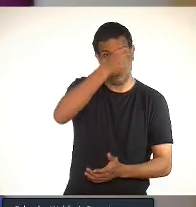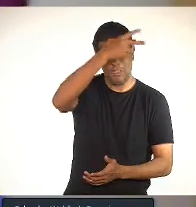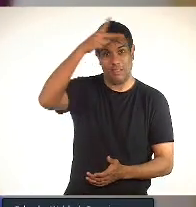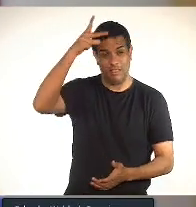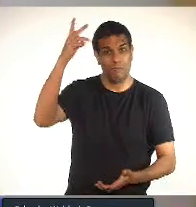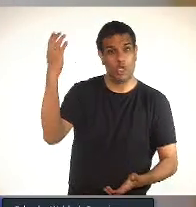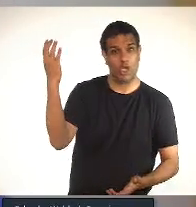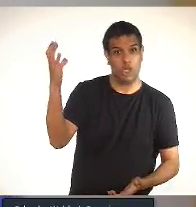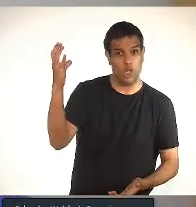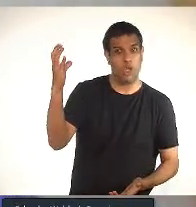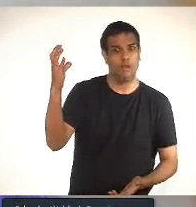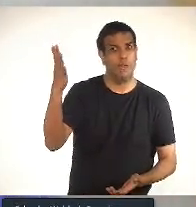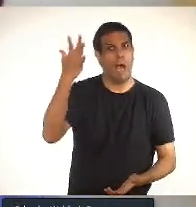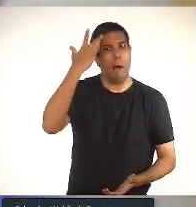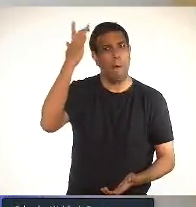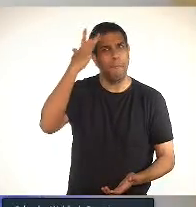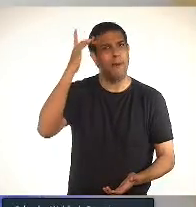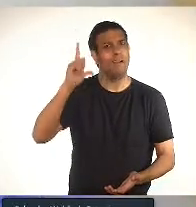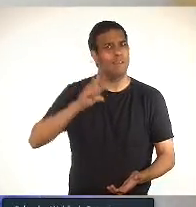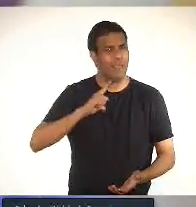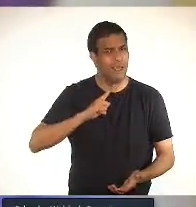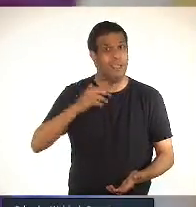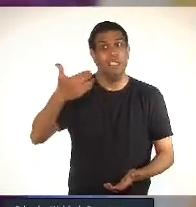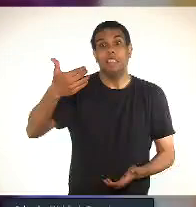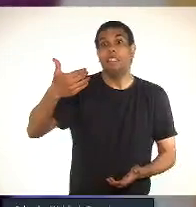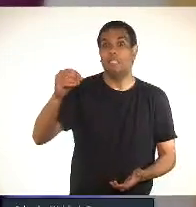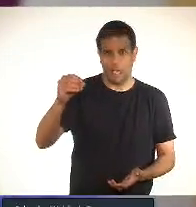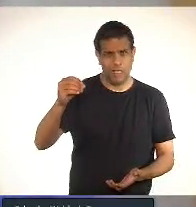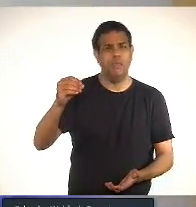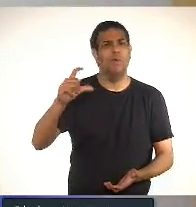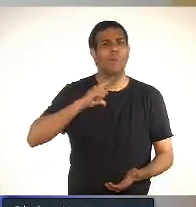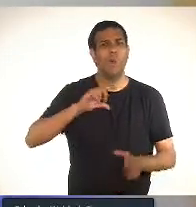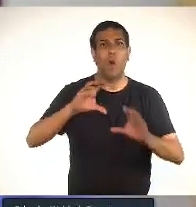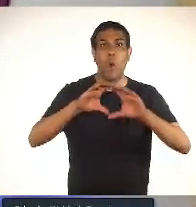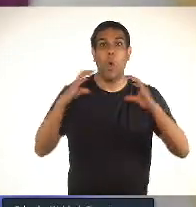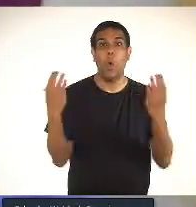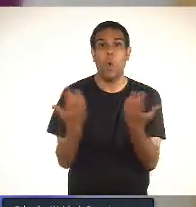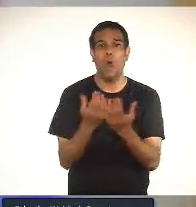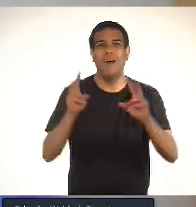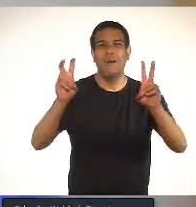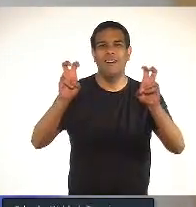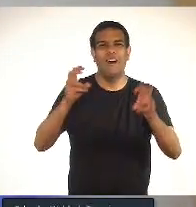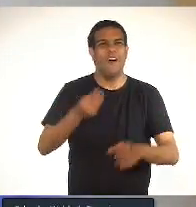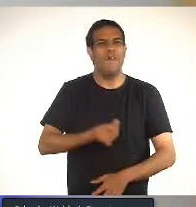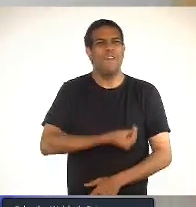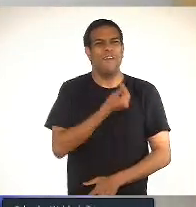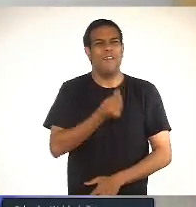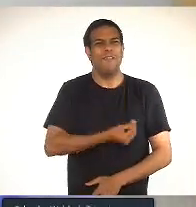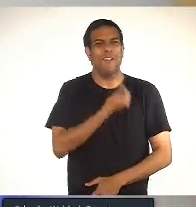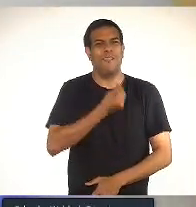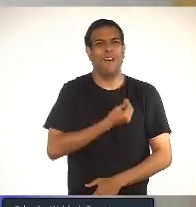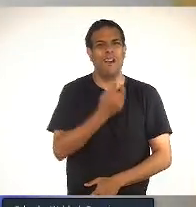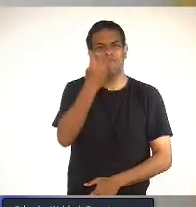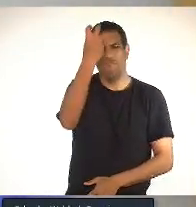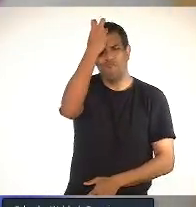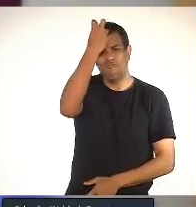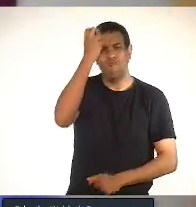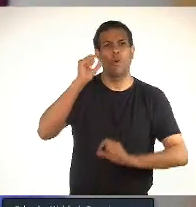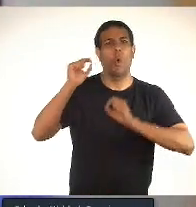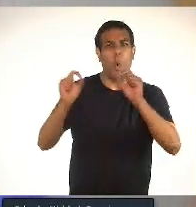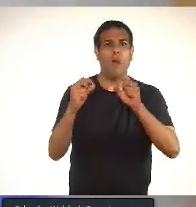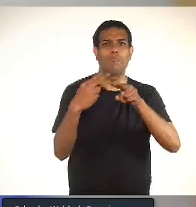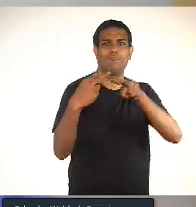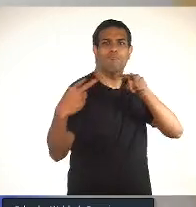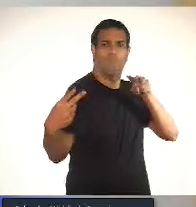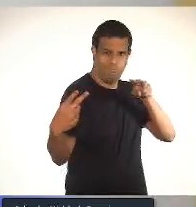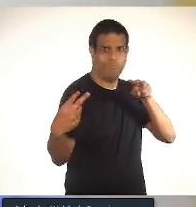Niterói, amanhã, a 12ª edição do Viva Zumbi, que será, este ano,